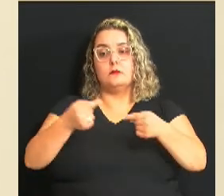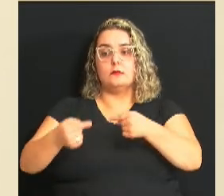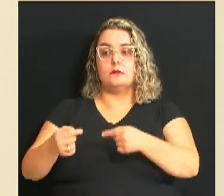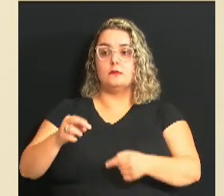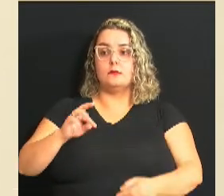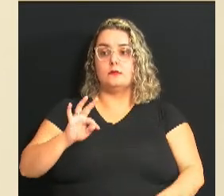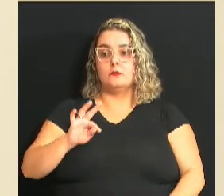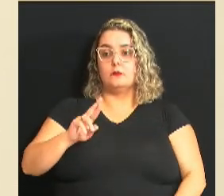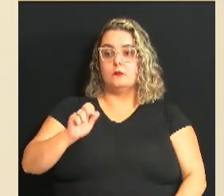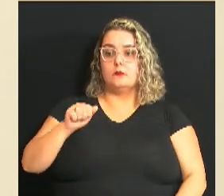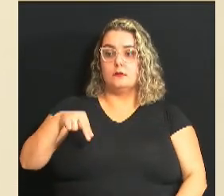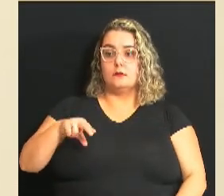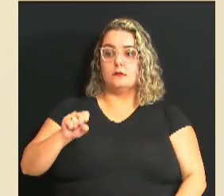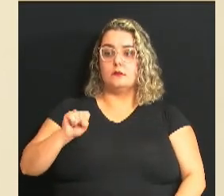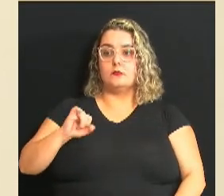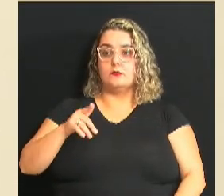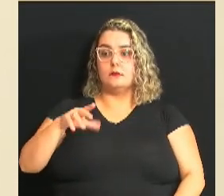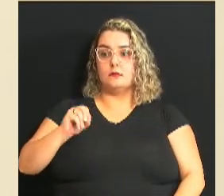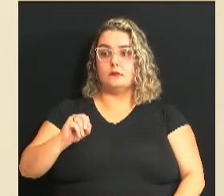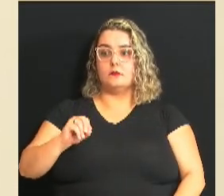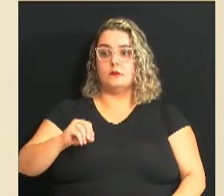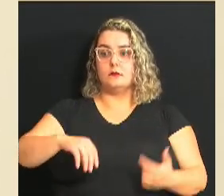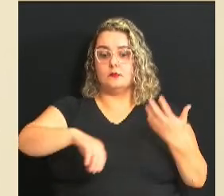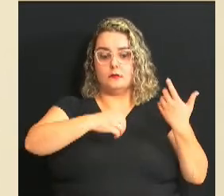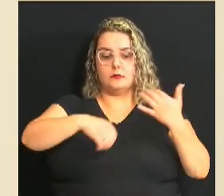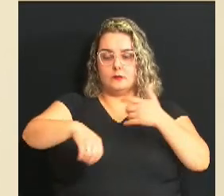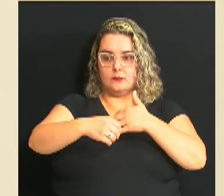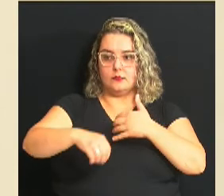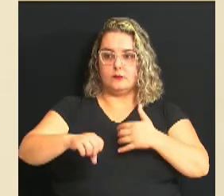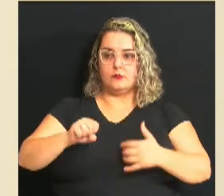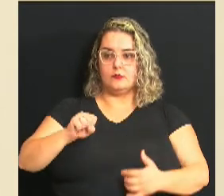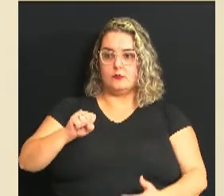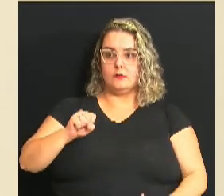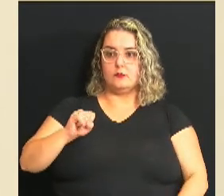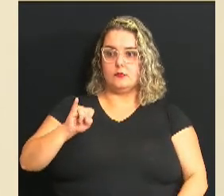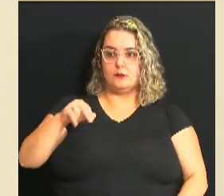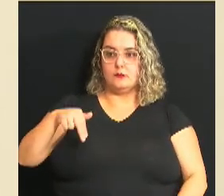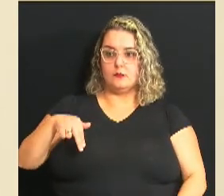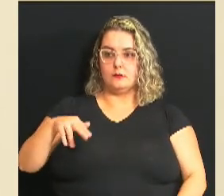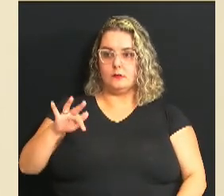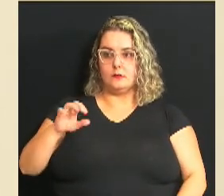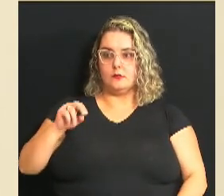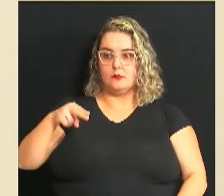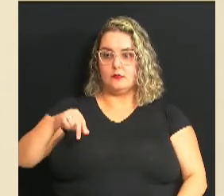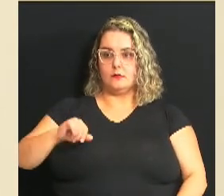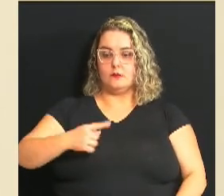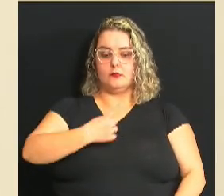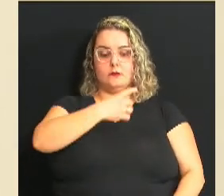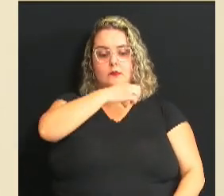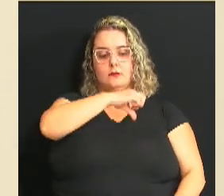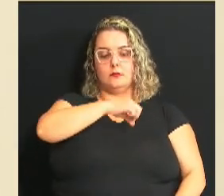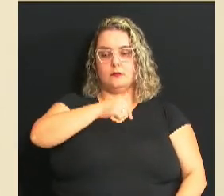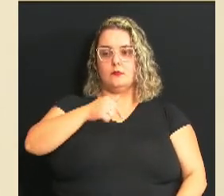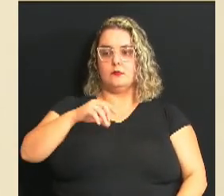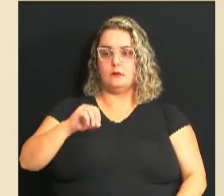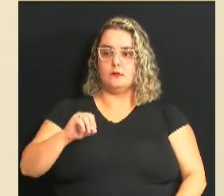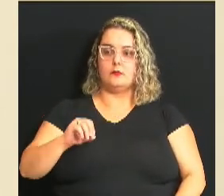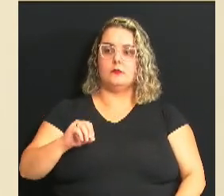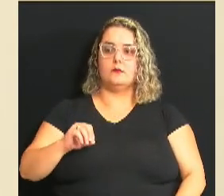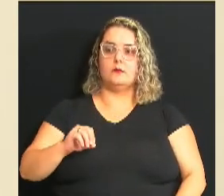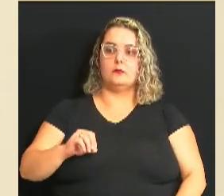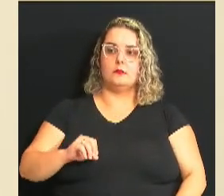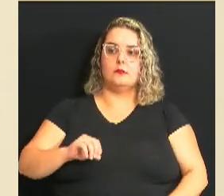transição da Orquestra Sinfônica de Campinas lá nos anos 70, em um artigo aqui garimpado